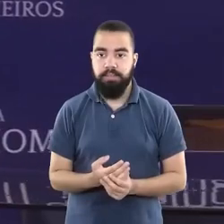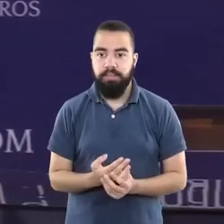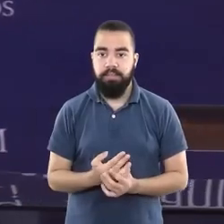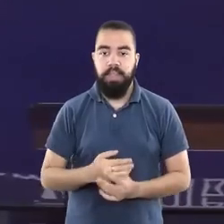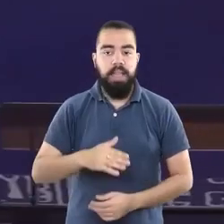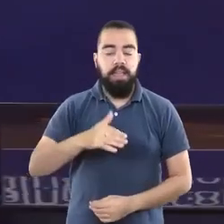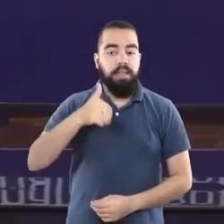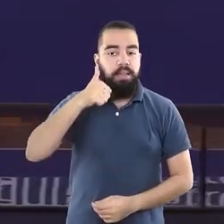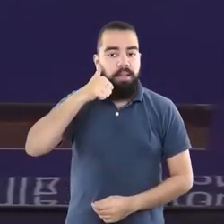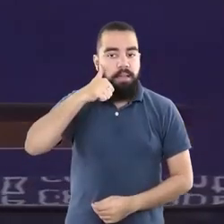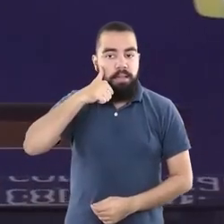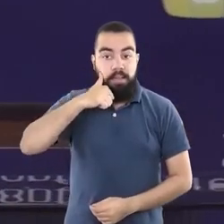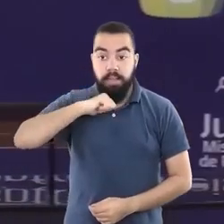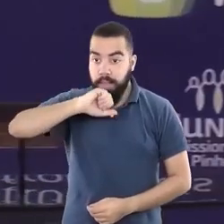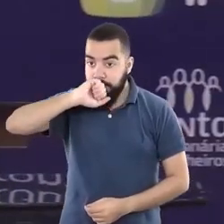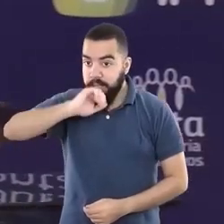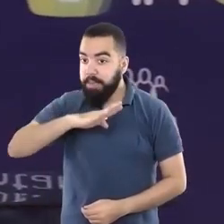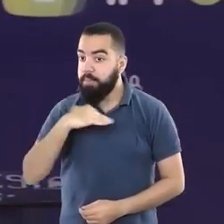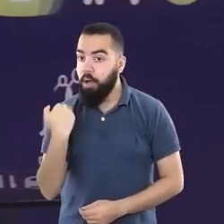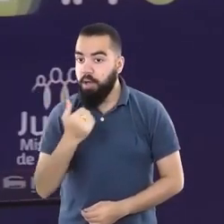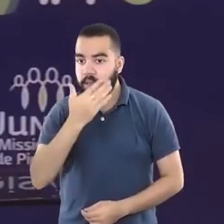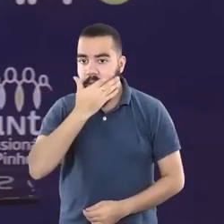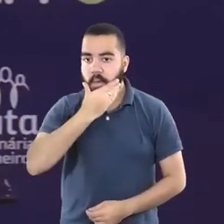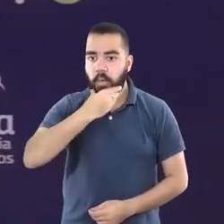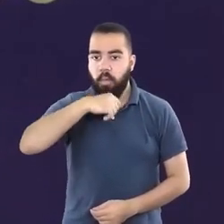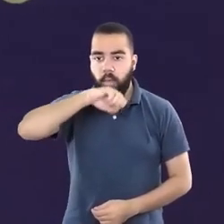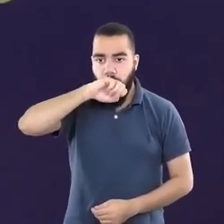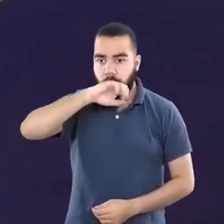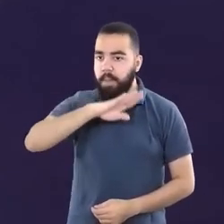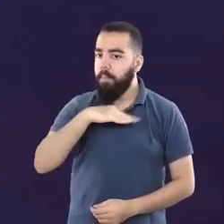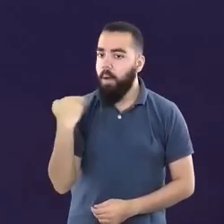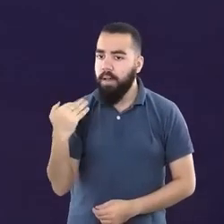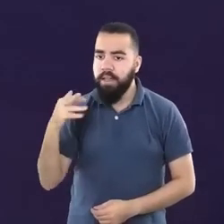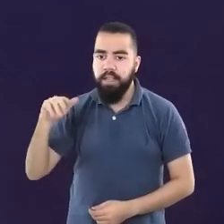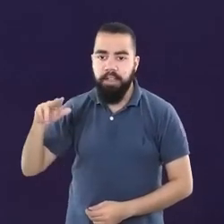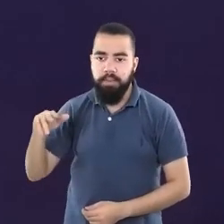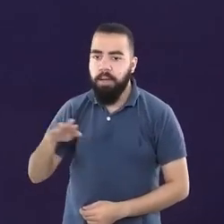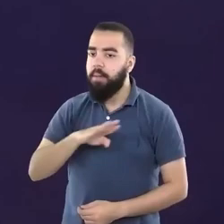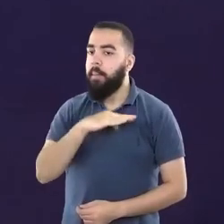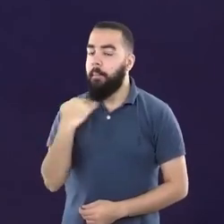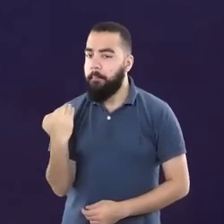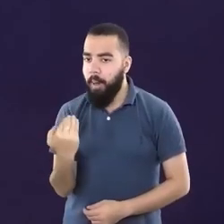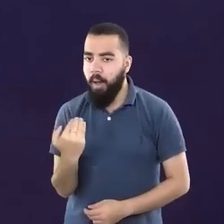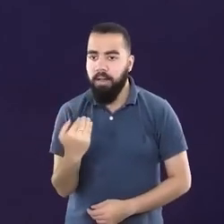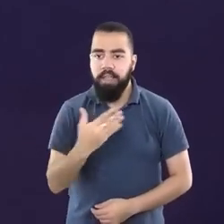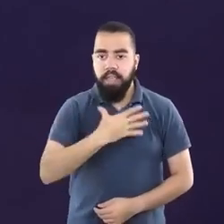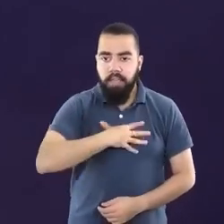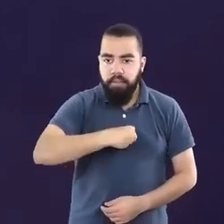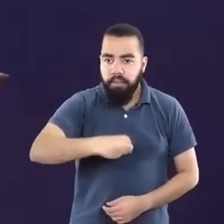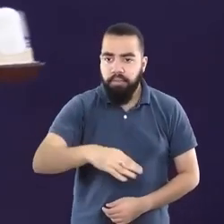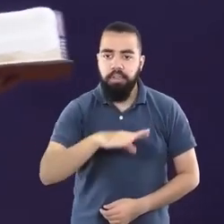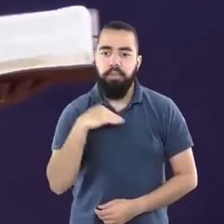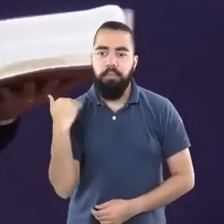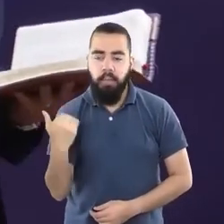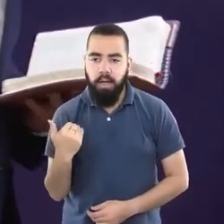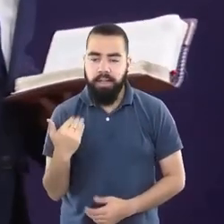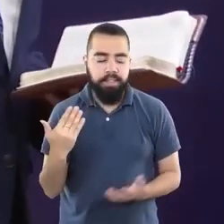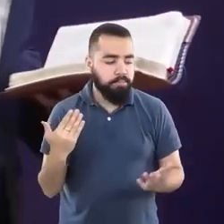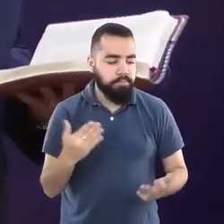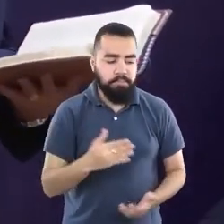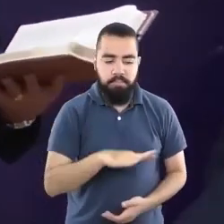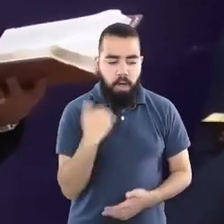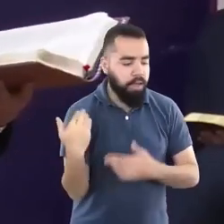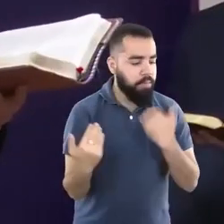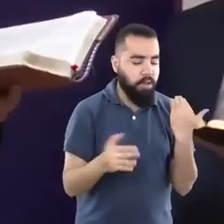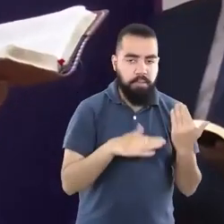mãe, morre o irmão. Doloroso demais, às vezes morre um filho, morre uma filha. E aí a pessoa diz assim: perdi meu pai,